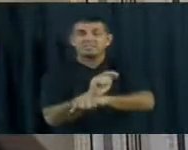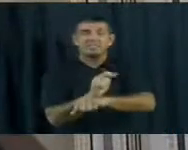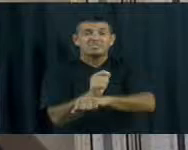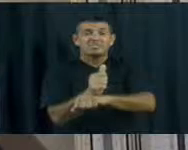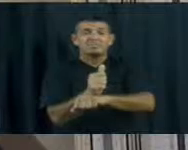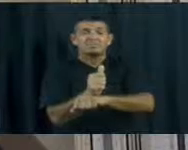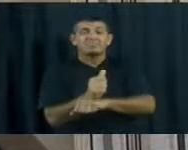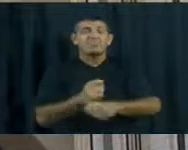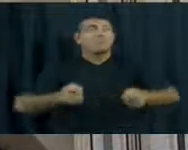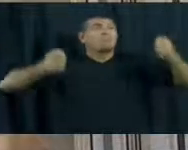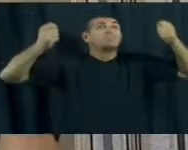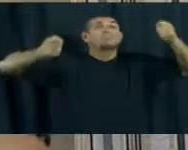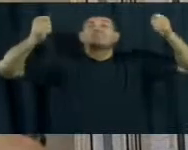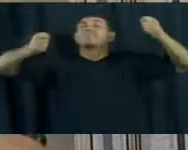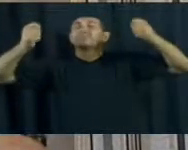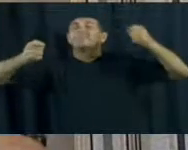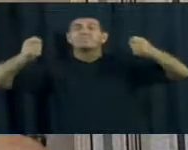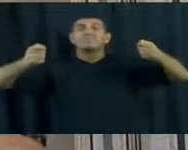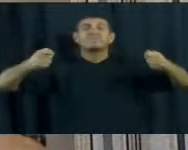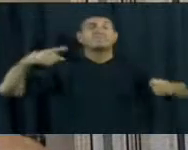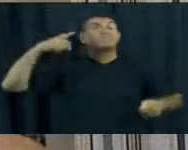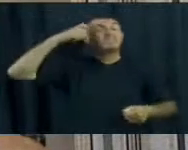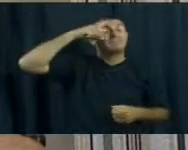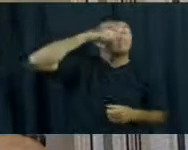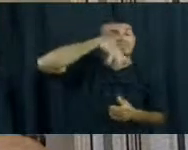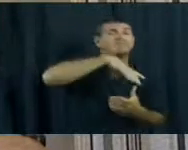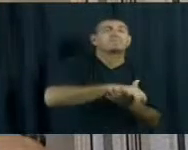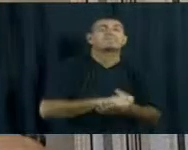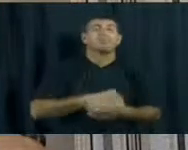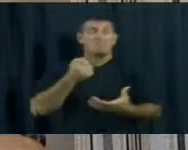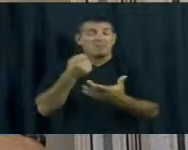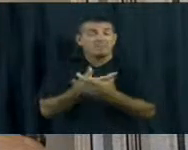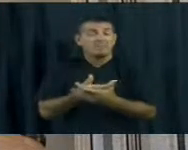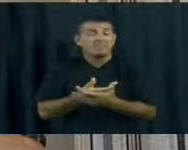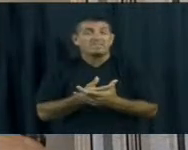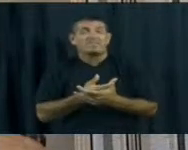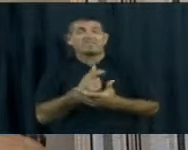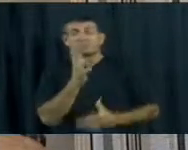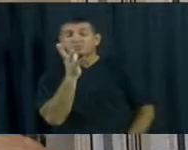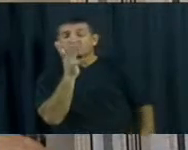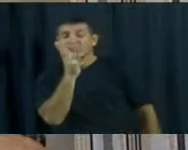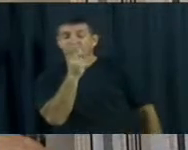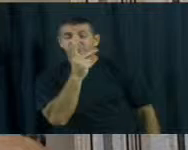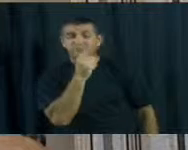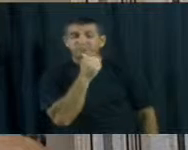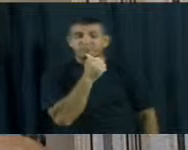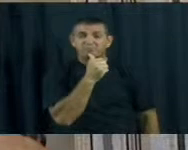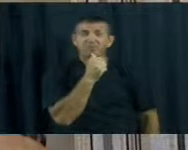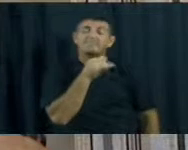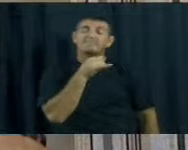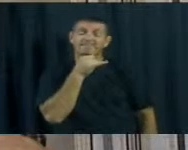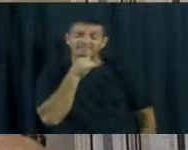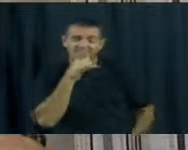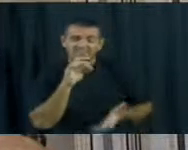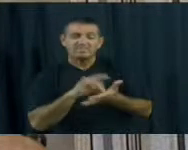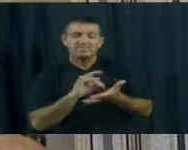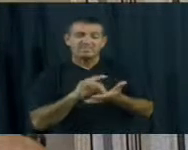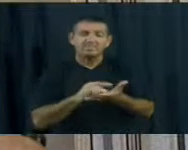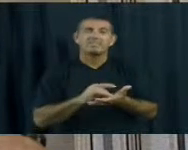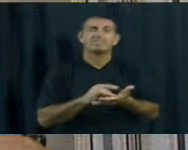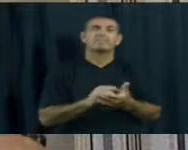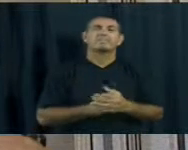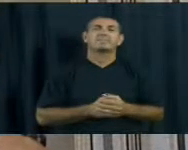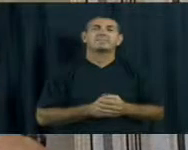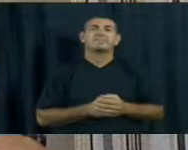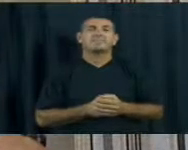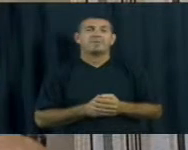greves sucessivas na educação, pagamentos atrasados. Foi uma época muito triste que trouxe um prejuízo